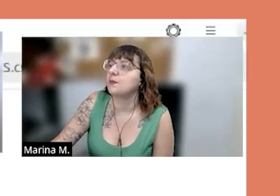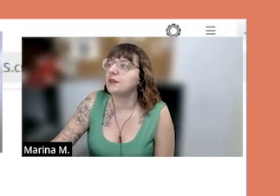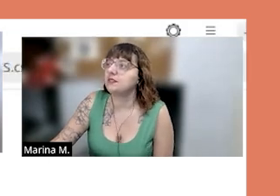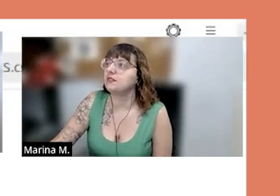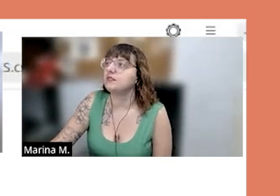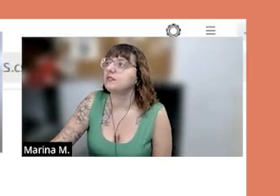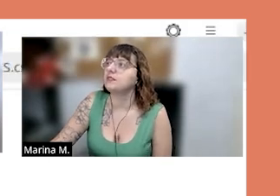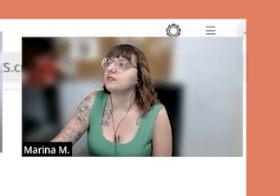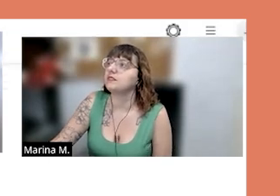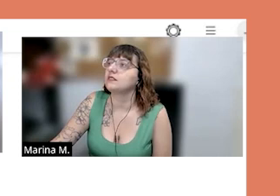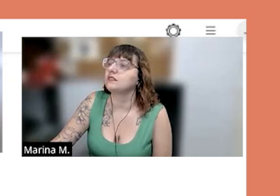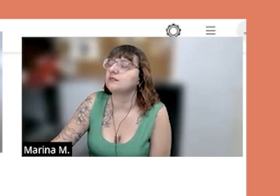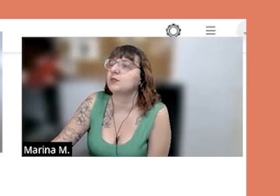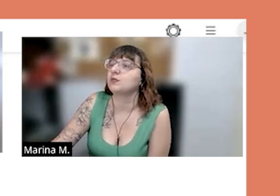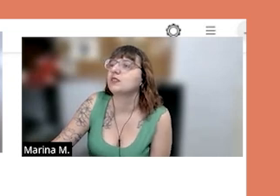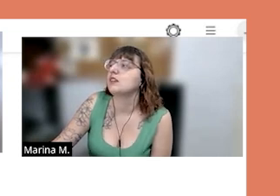Opa!